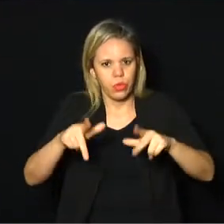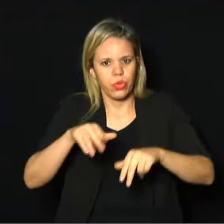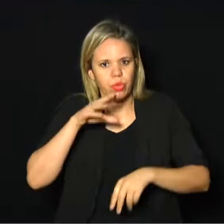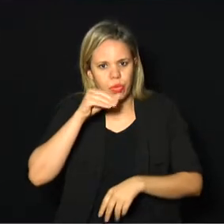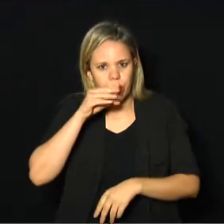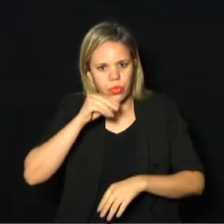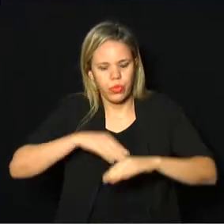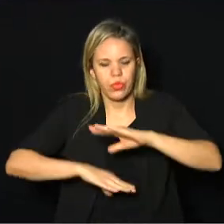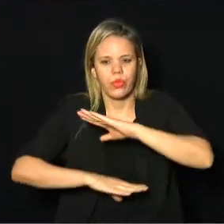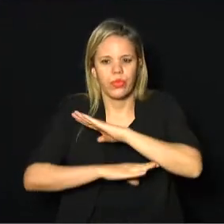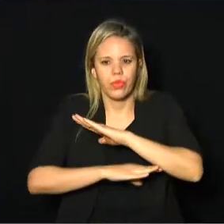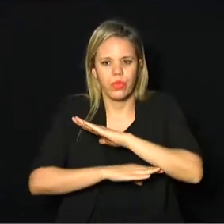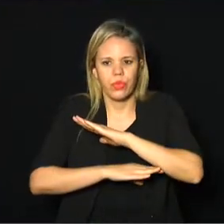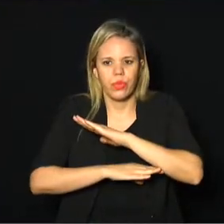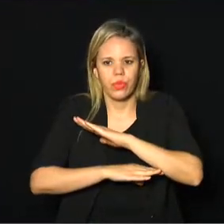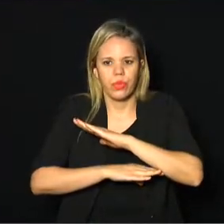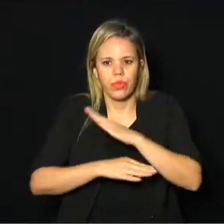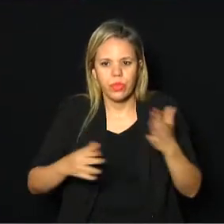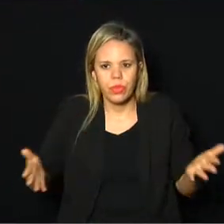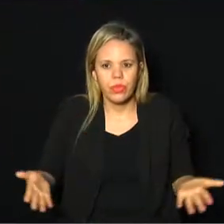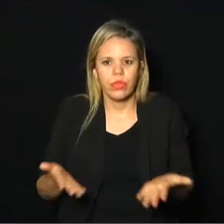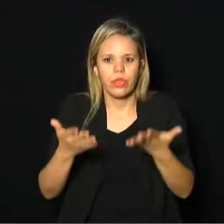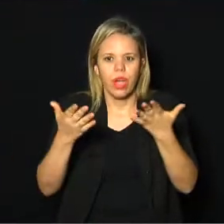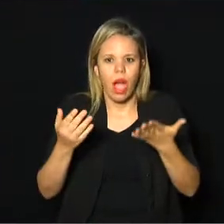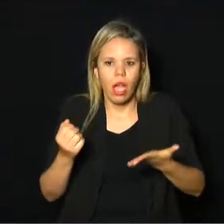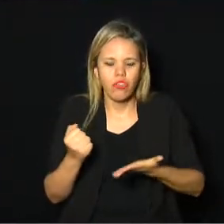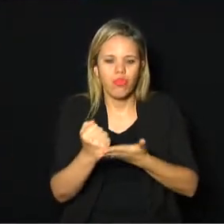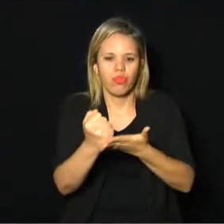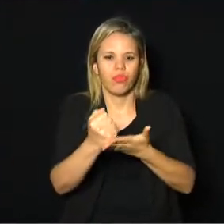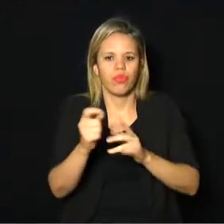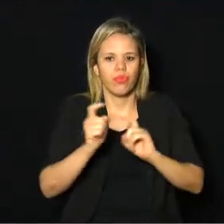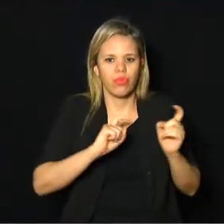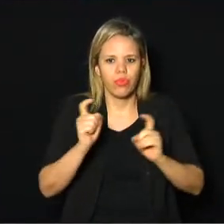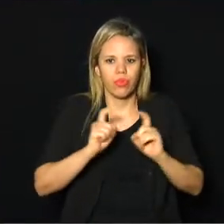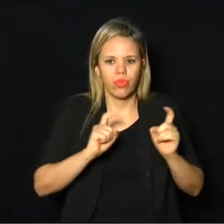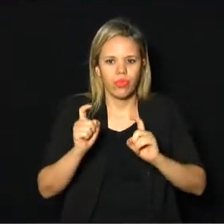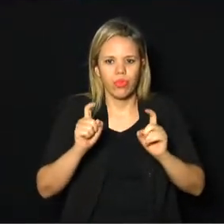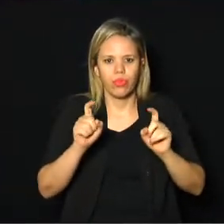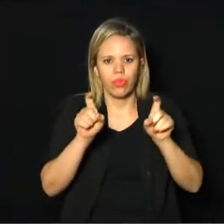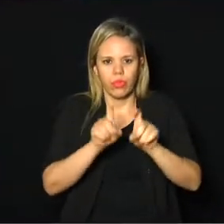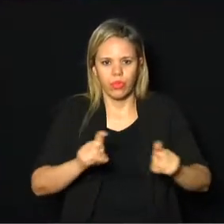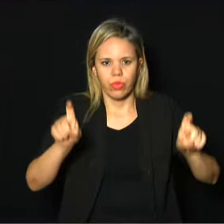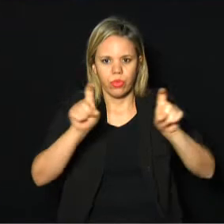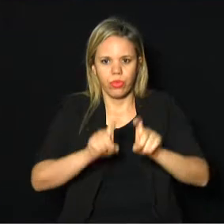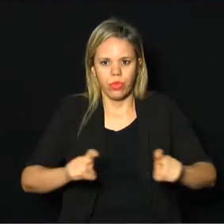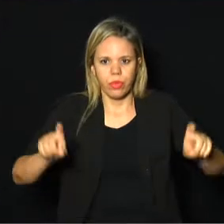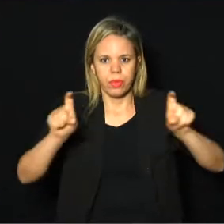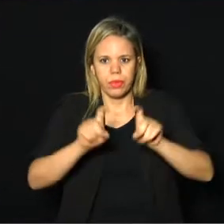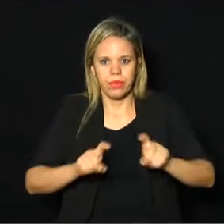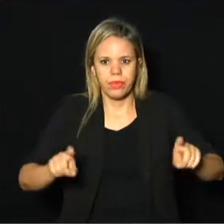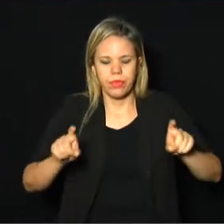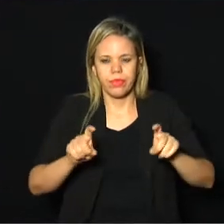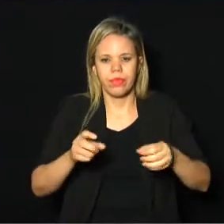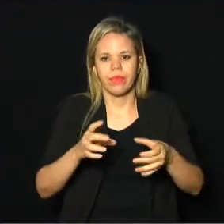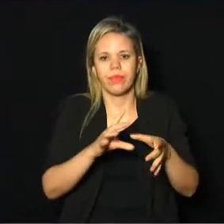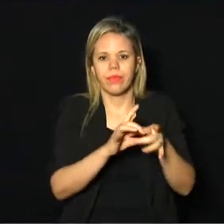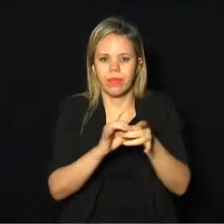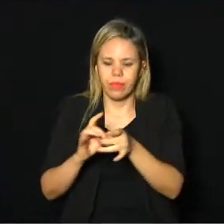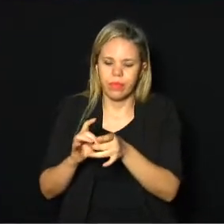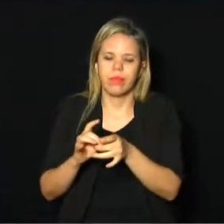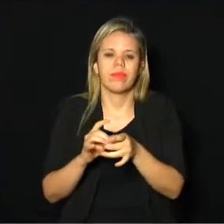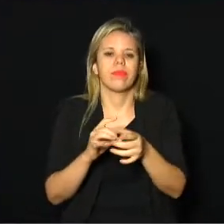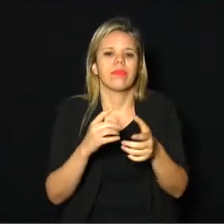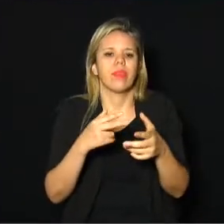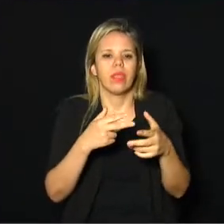da Câmara que possibilitam a gente fazer essa reunião, uma reunião remota, né, diante daí do contexto e das